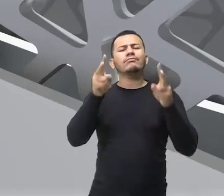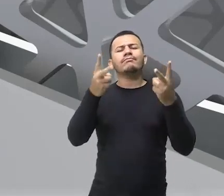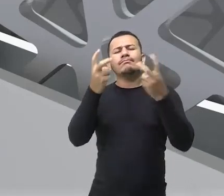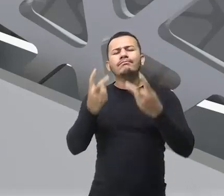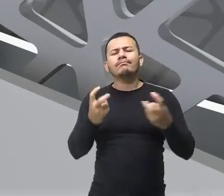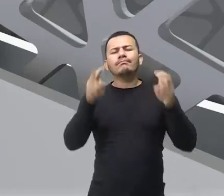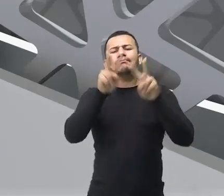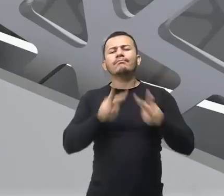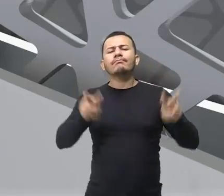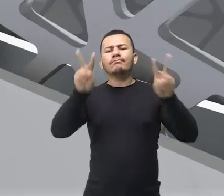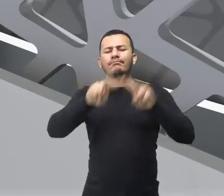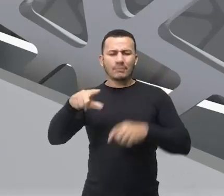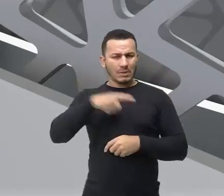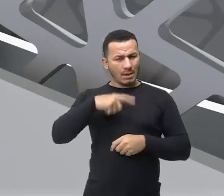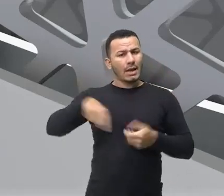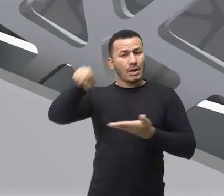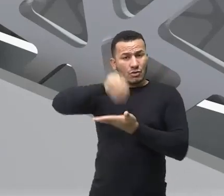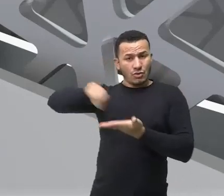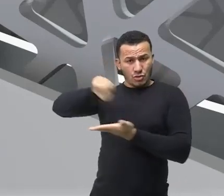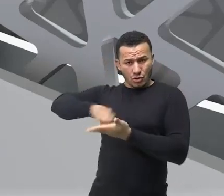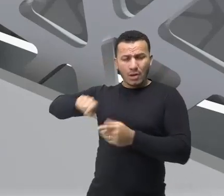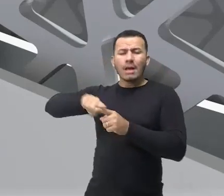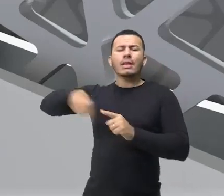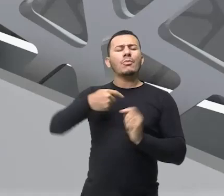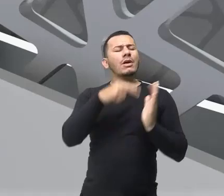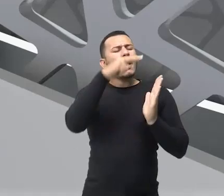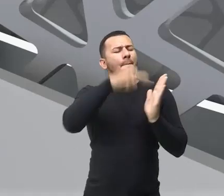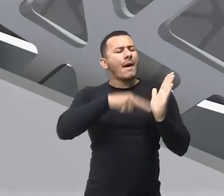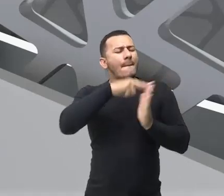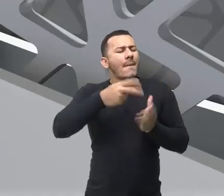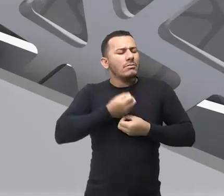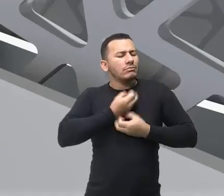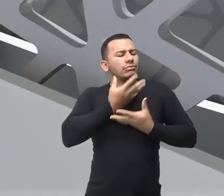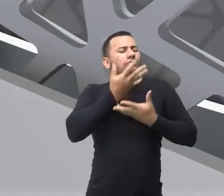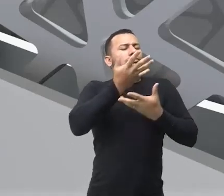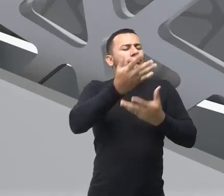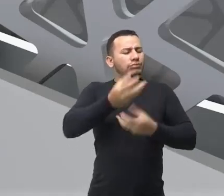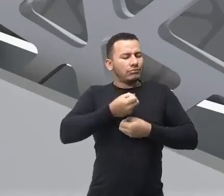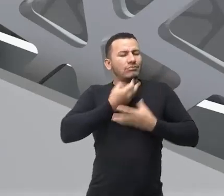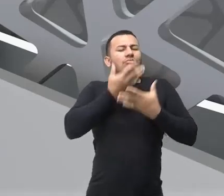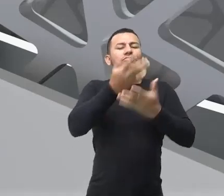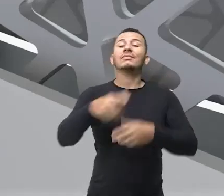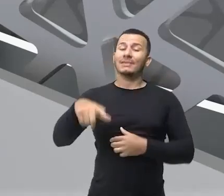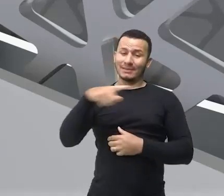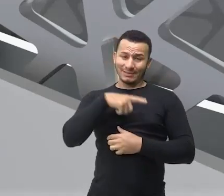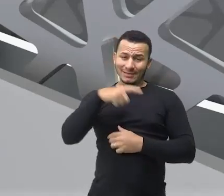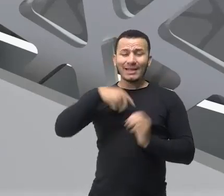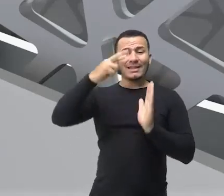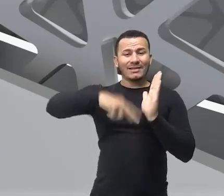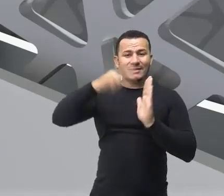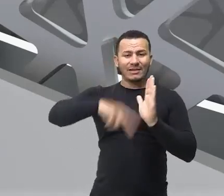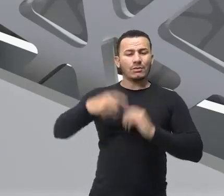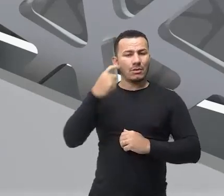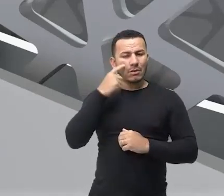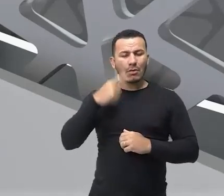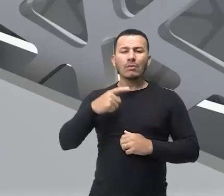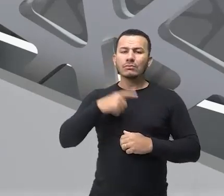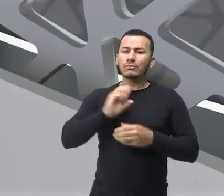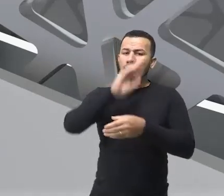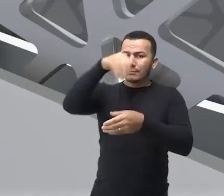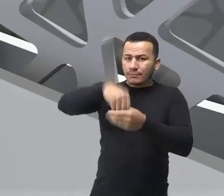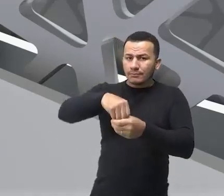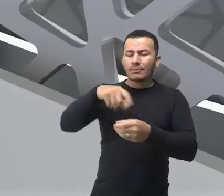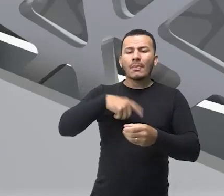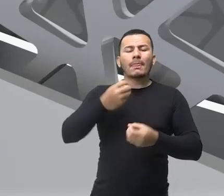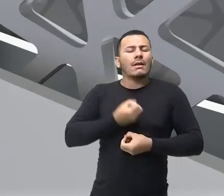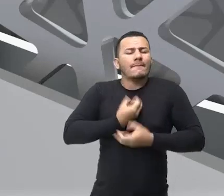poemas, eles são produzidos, são escritos e são declamados de forma expressiva, certo? Então, perceba que ele vai trazer